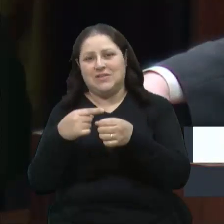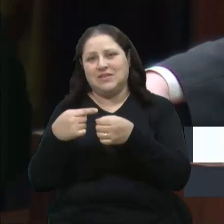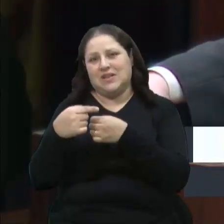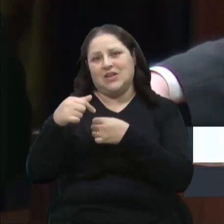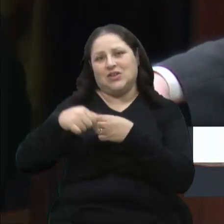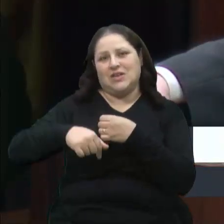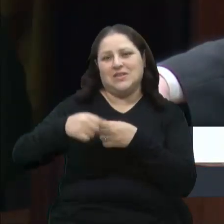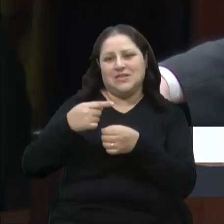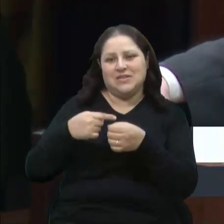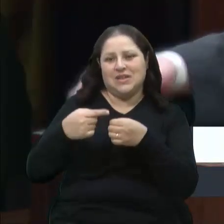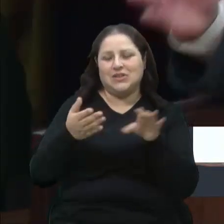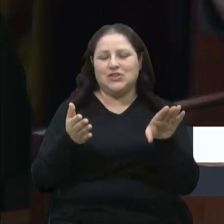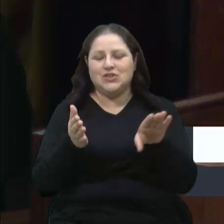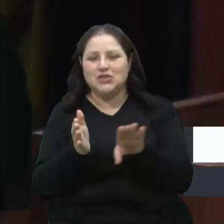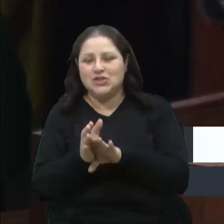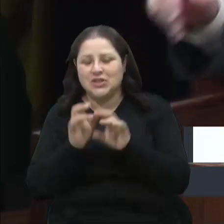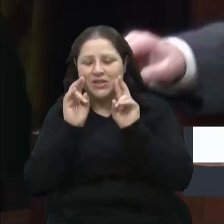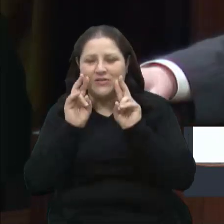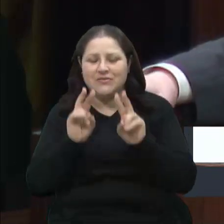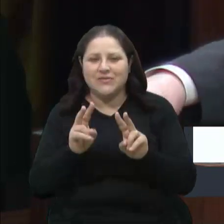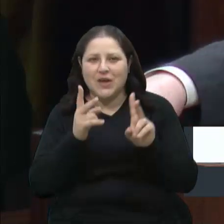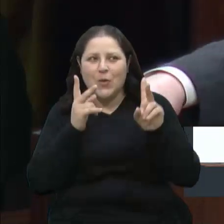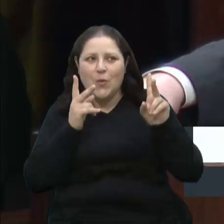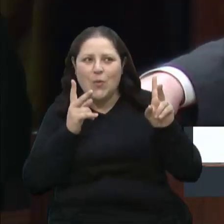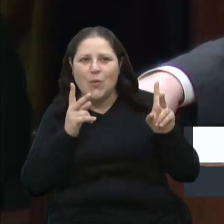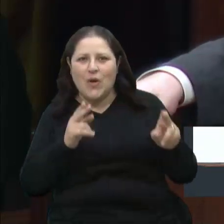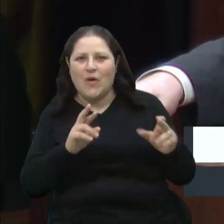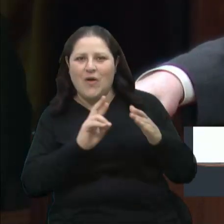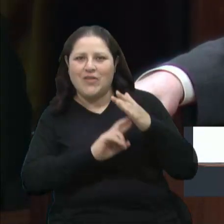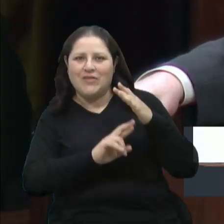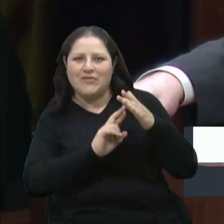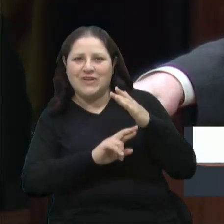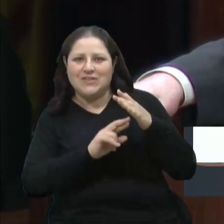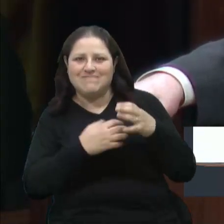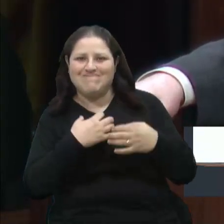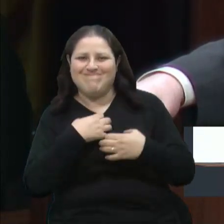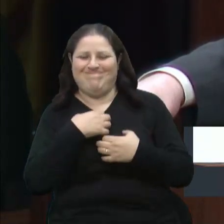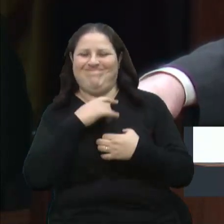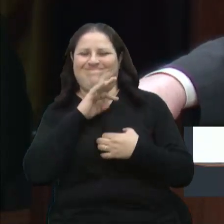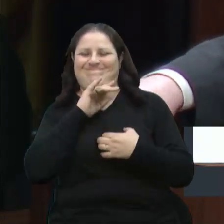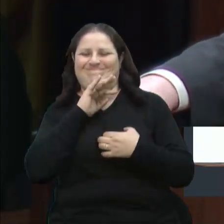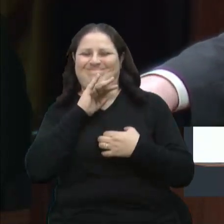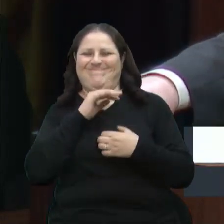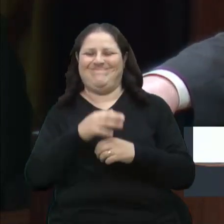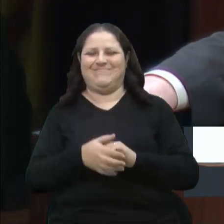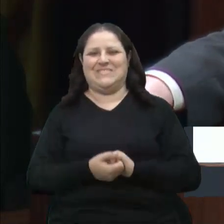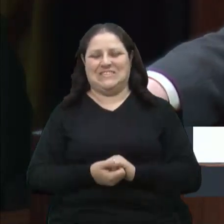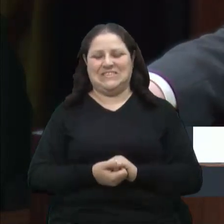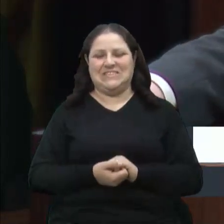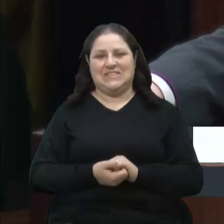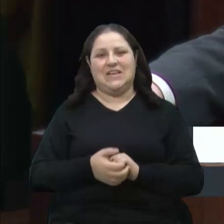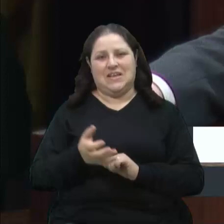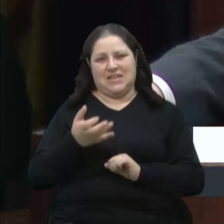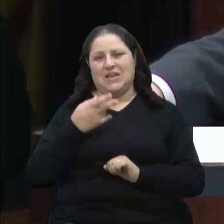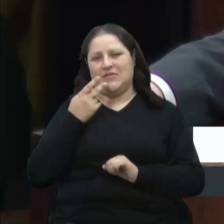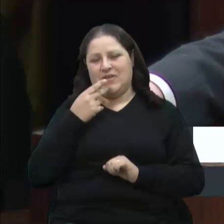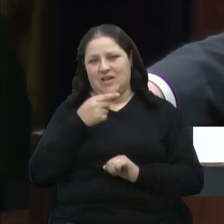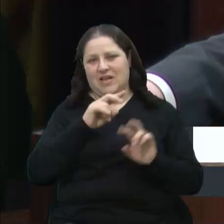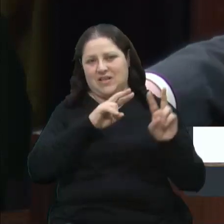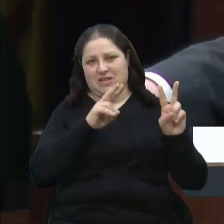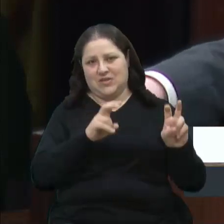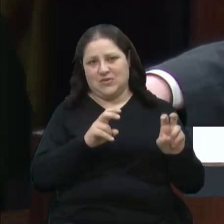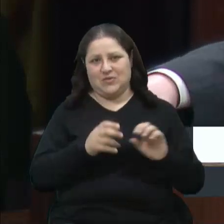nessa cidade, e vê uma situação assim, fica ruim. Então, eu só quis, senhor presidente, destacar esse